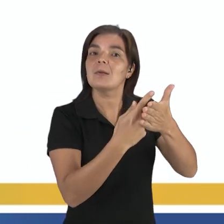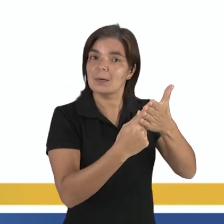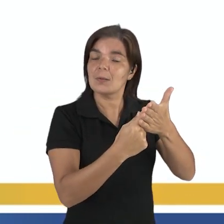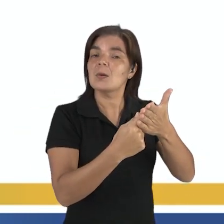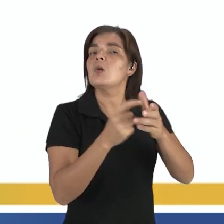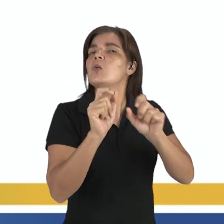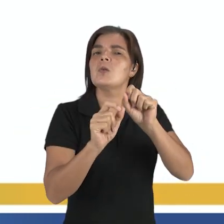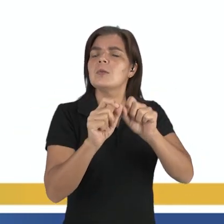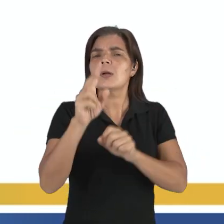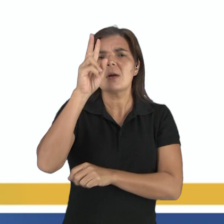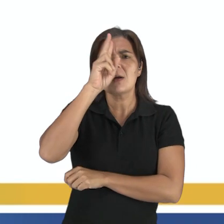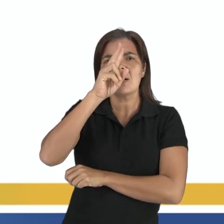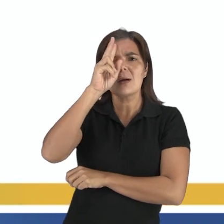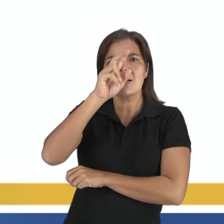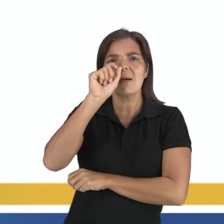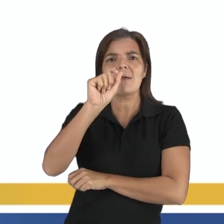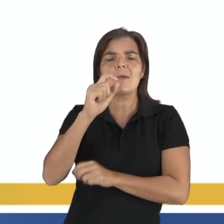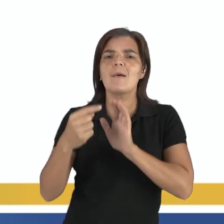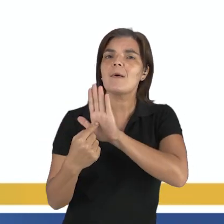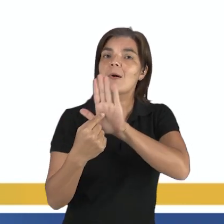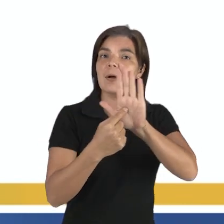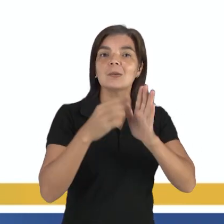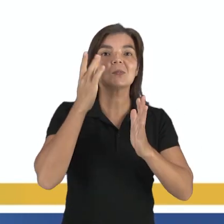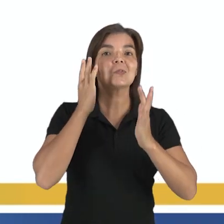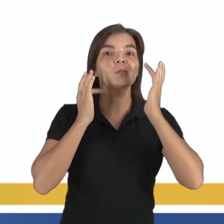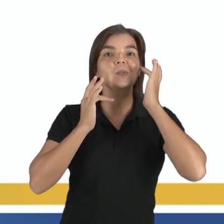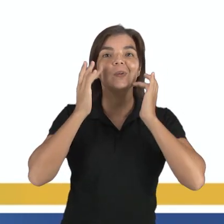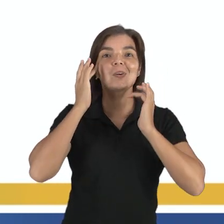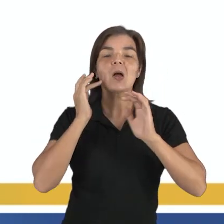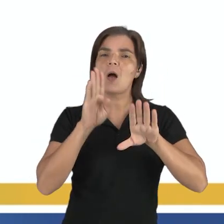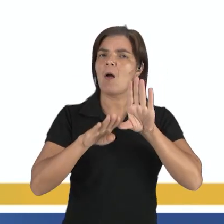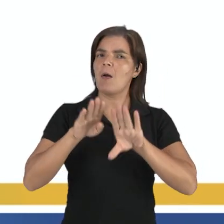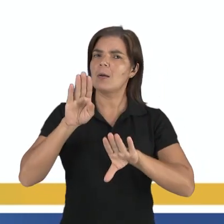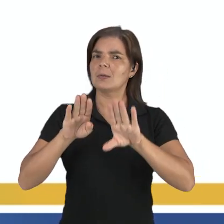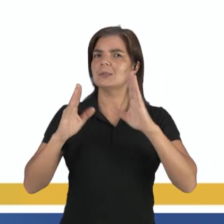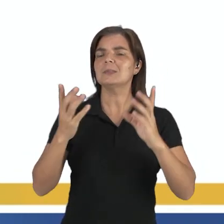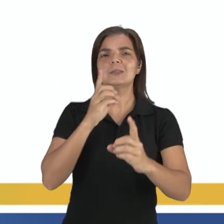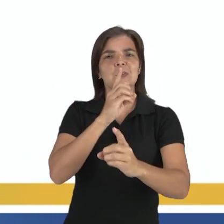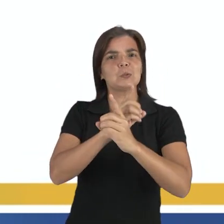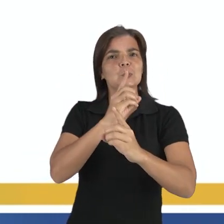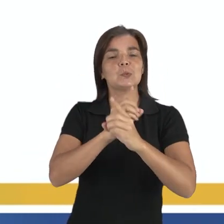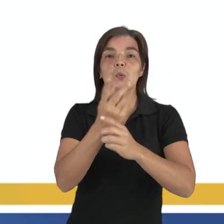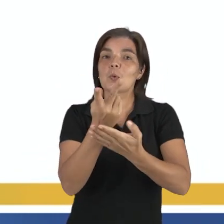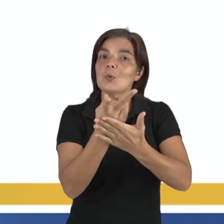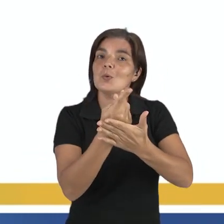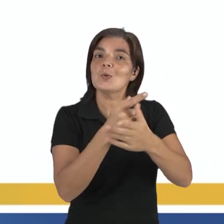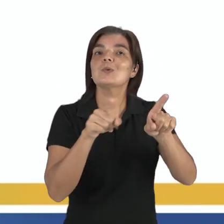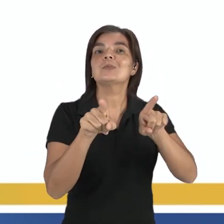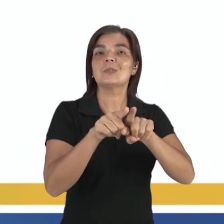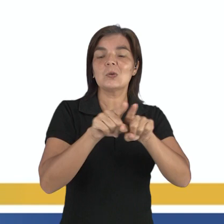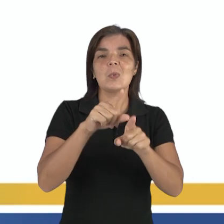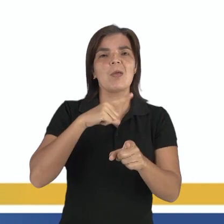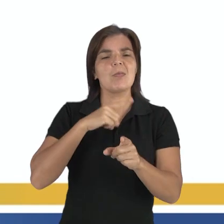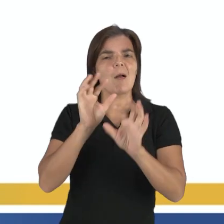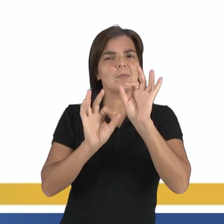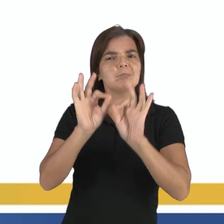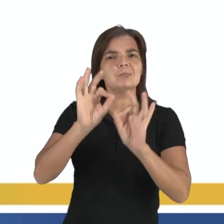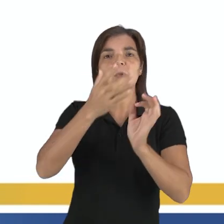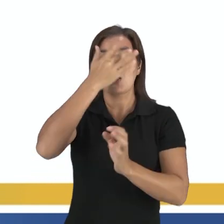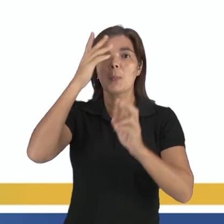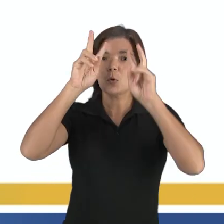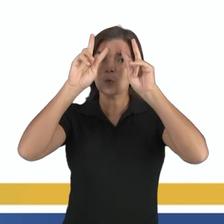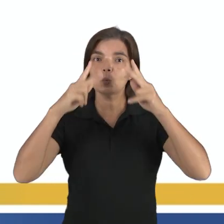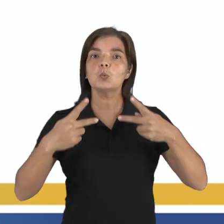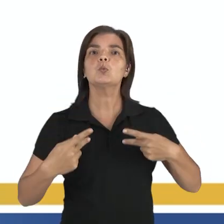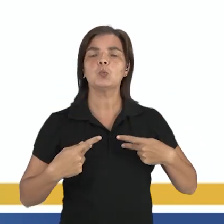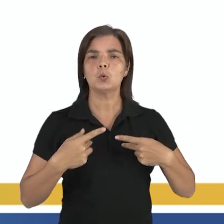e esses desenhos lembravam a representação teatral. Às vezes eles encontraram desenhos que tinha a forma do ser